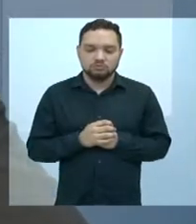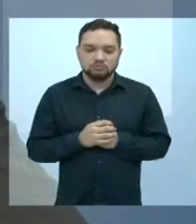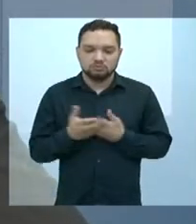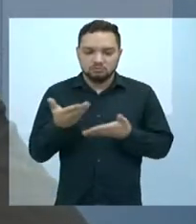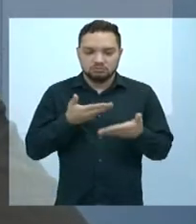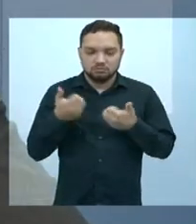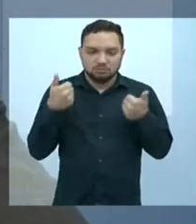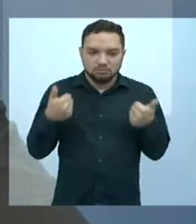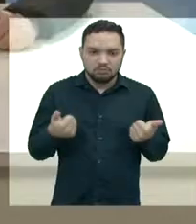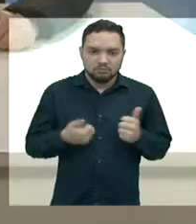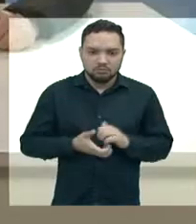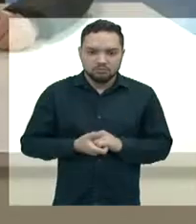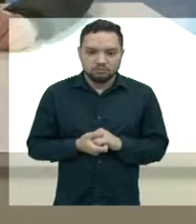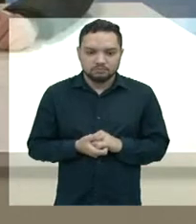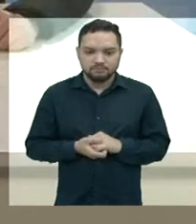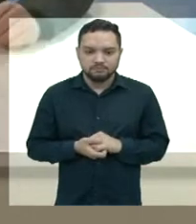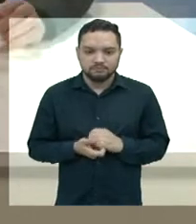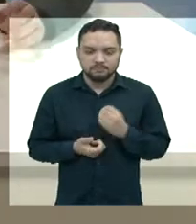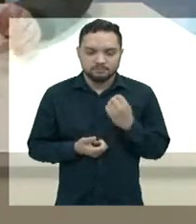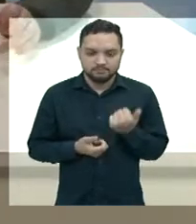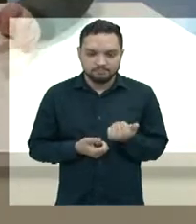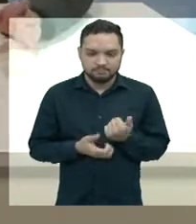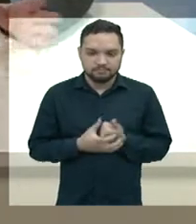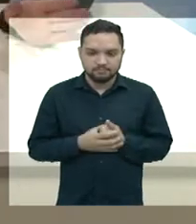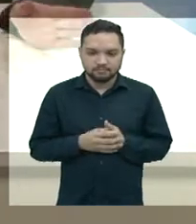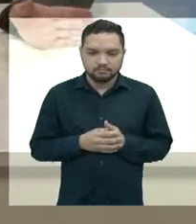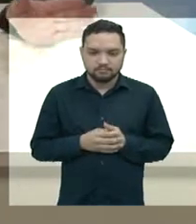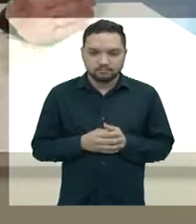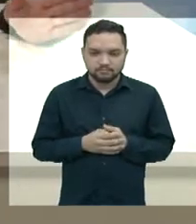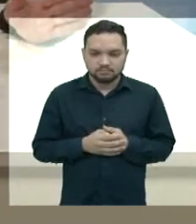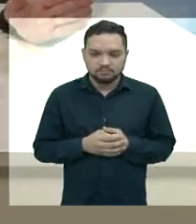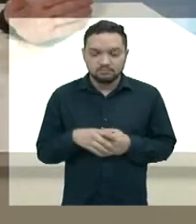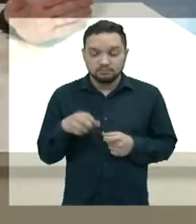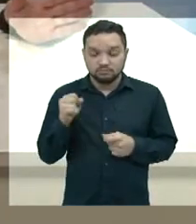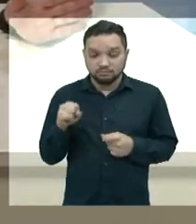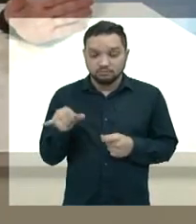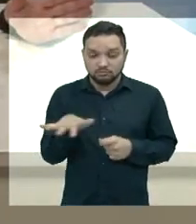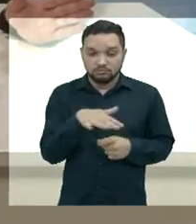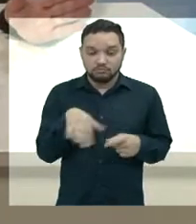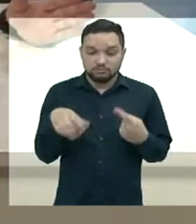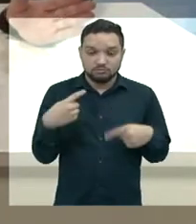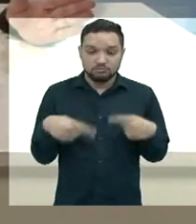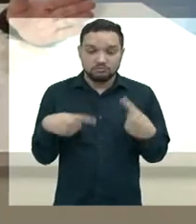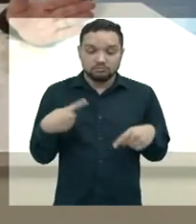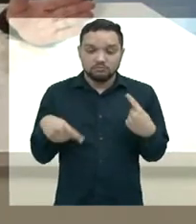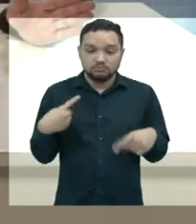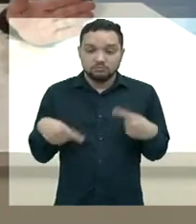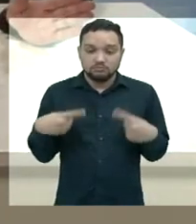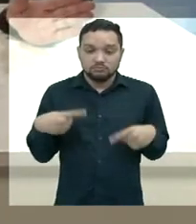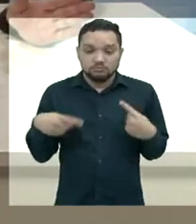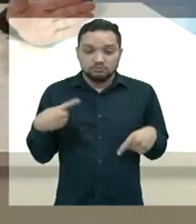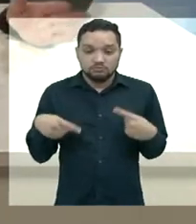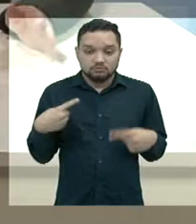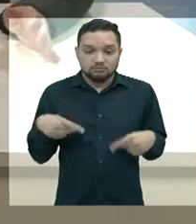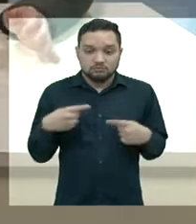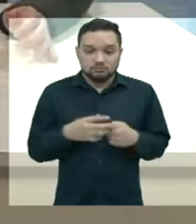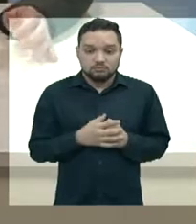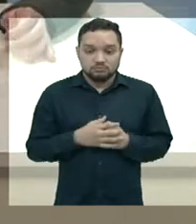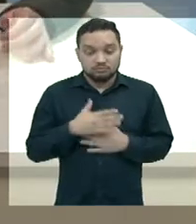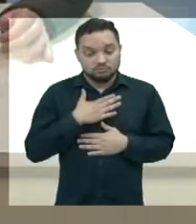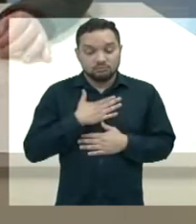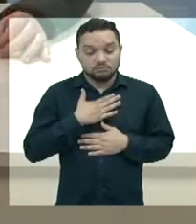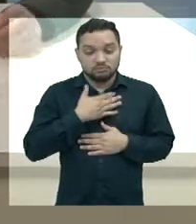Muito bem. Então, que se vai para o campo político, Se vai para o campo político, na